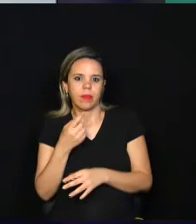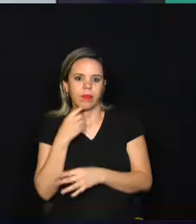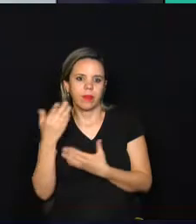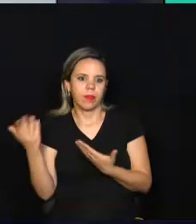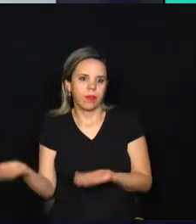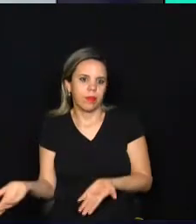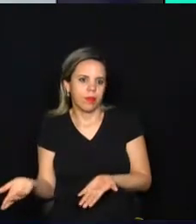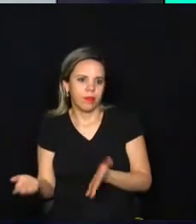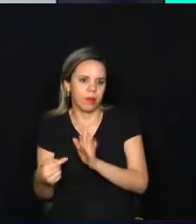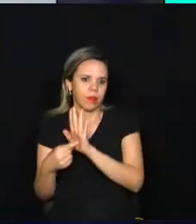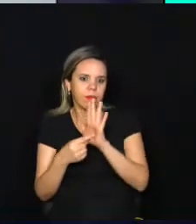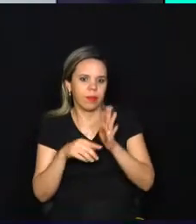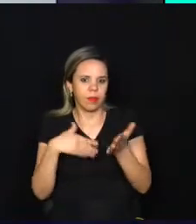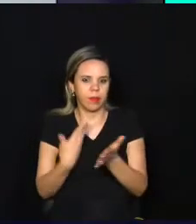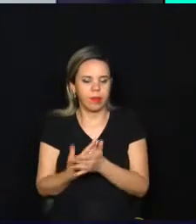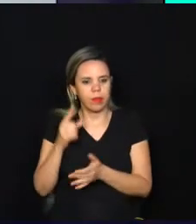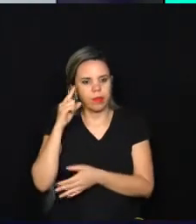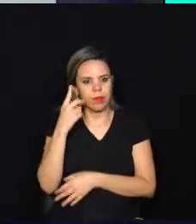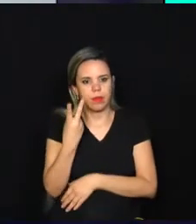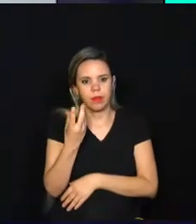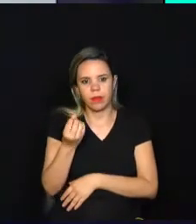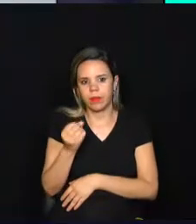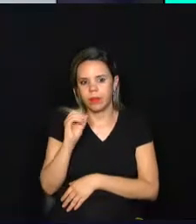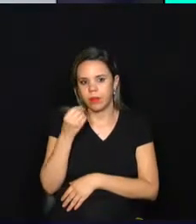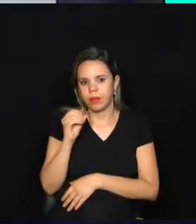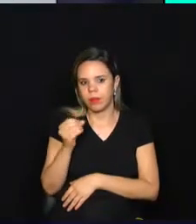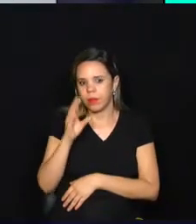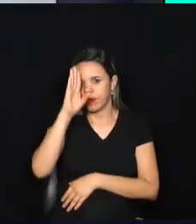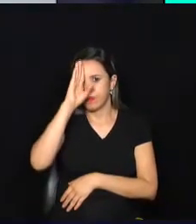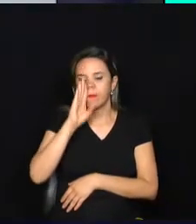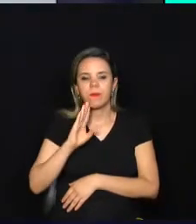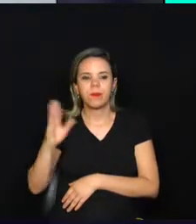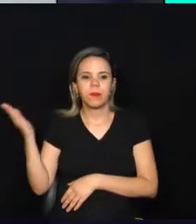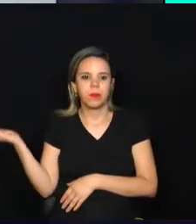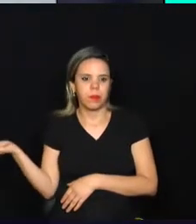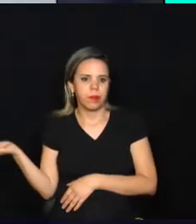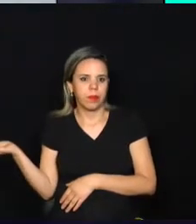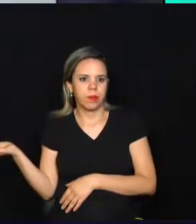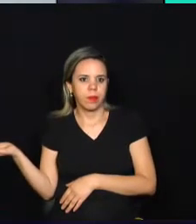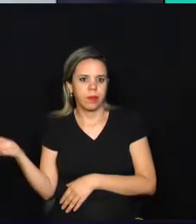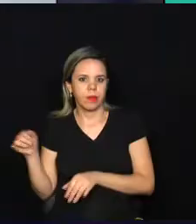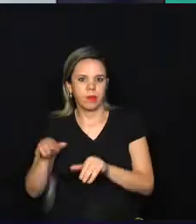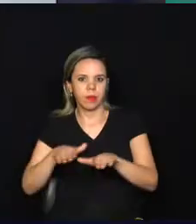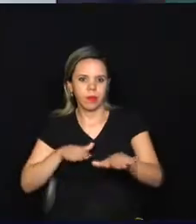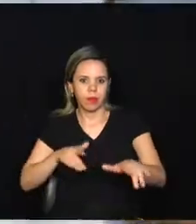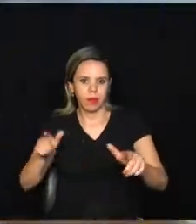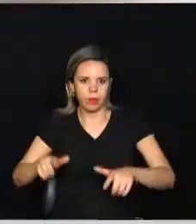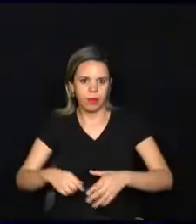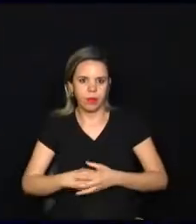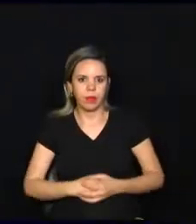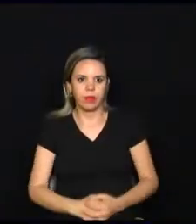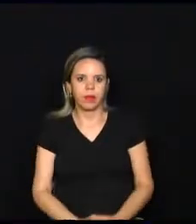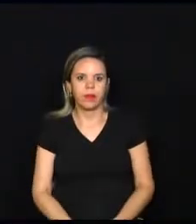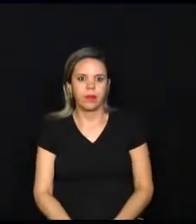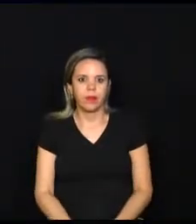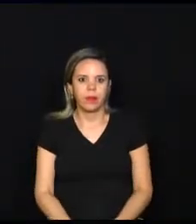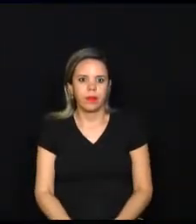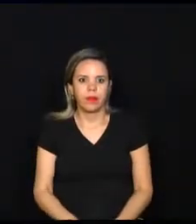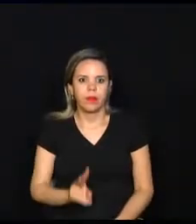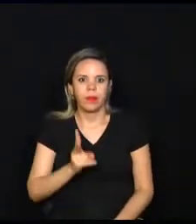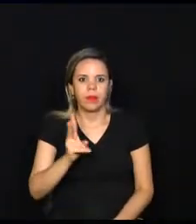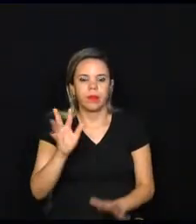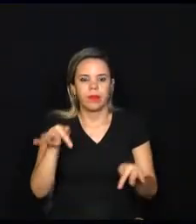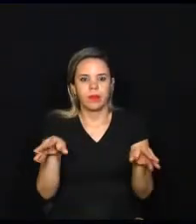Campinas. A mostra vai até o dia 20 de outubro, com entrada gratuita e estacionamento no local. Seguindo para